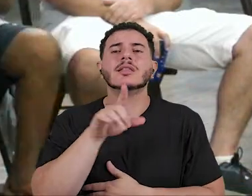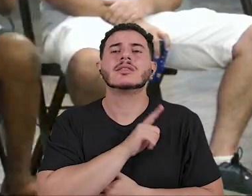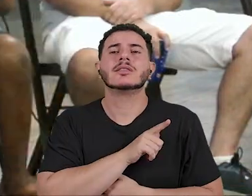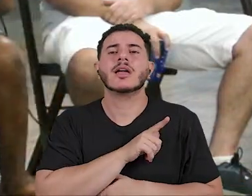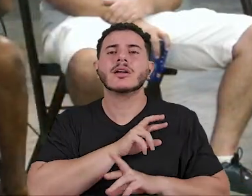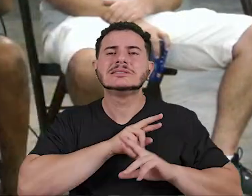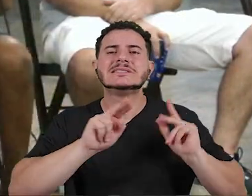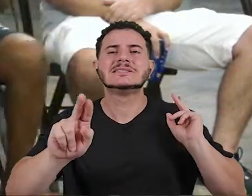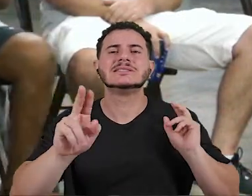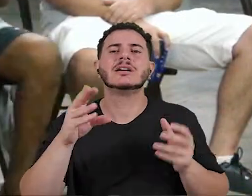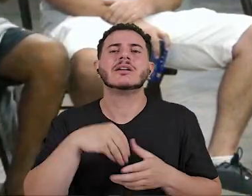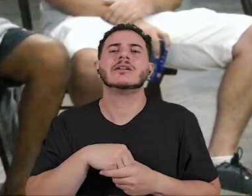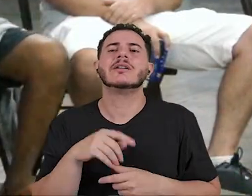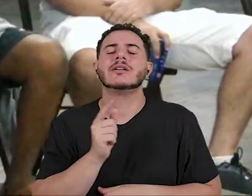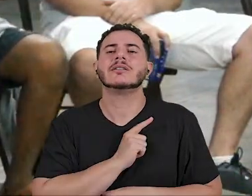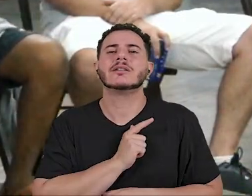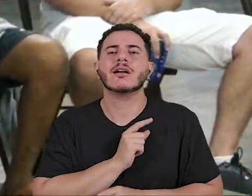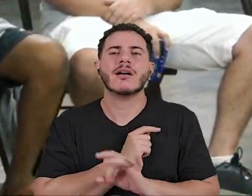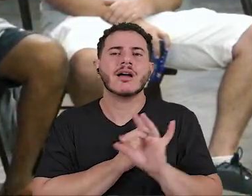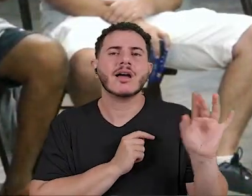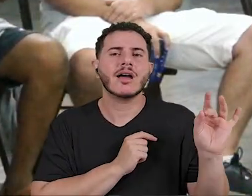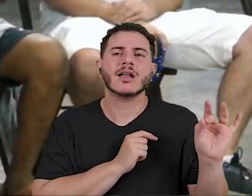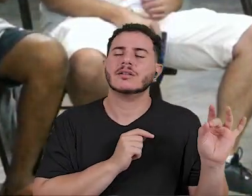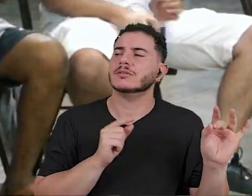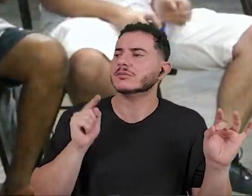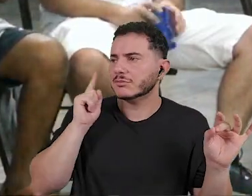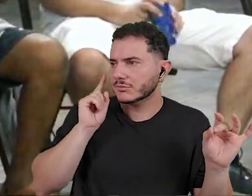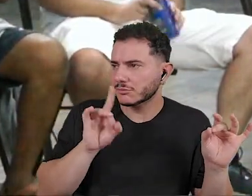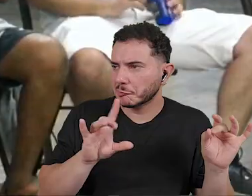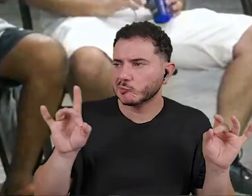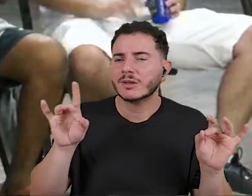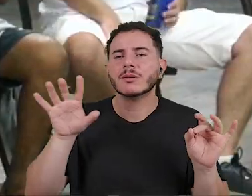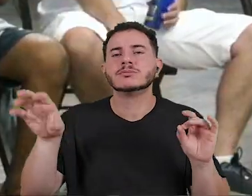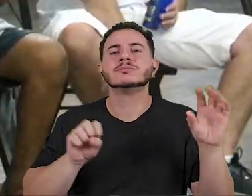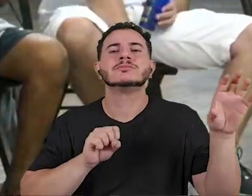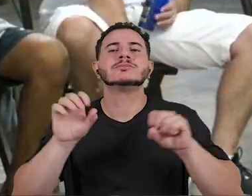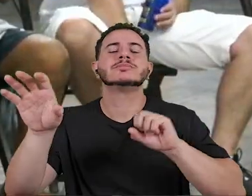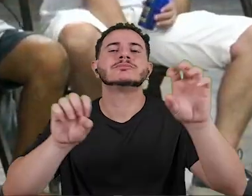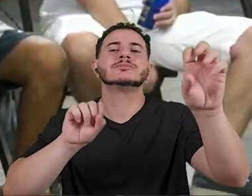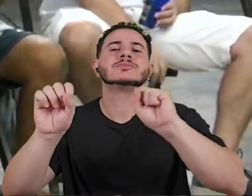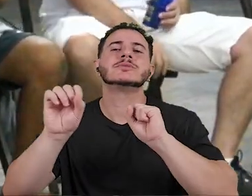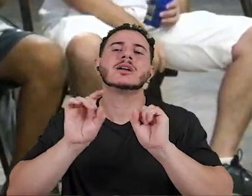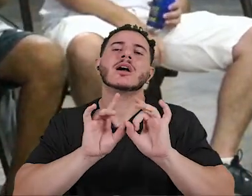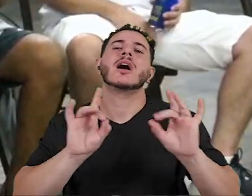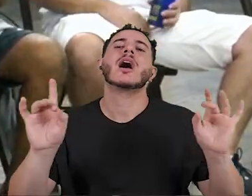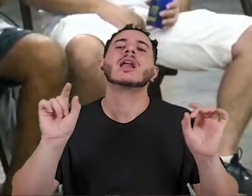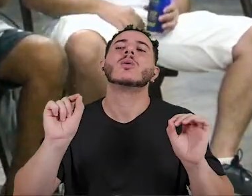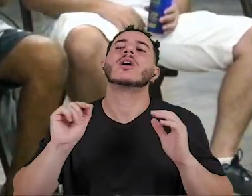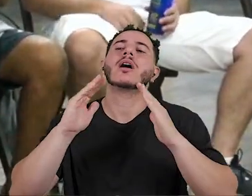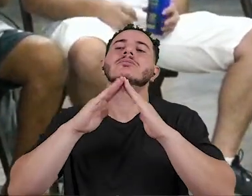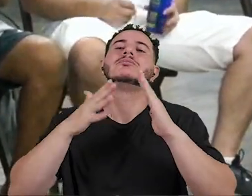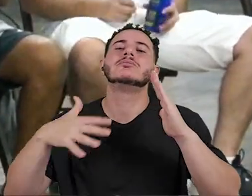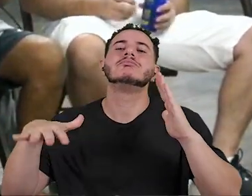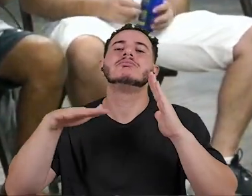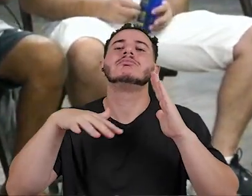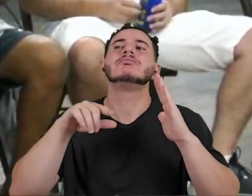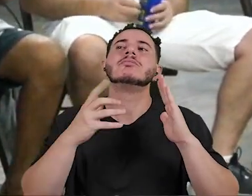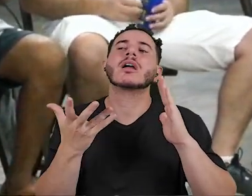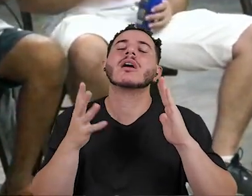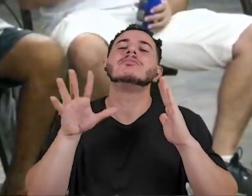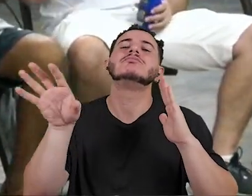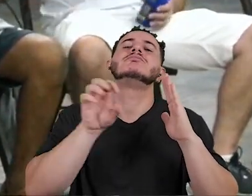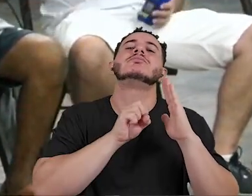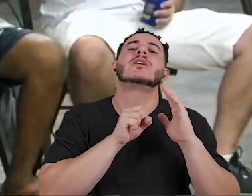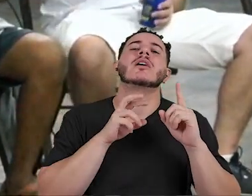nação Moçambique, vai pelo dono da casa. Por isso que eu falei isso ontem. Entendeu? Acho que você entendeu.